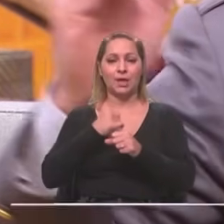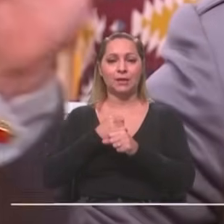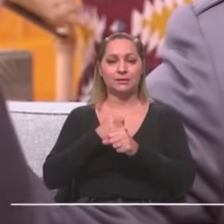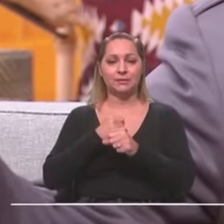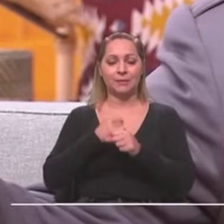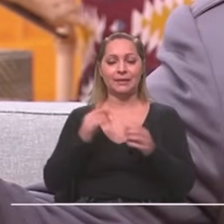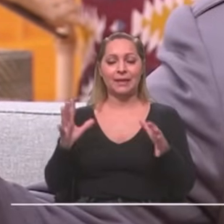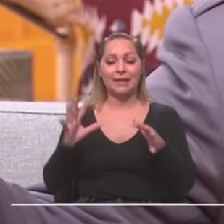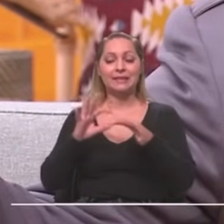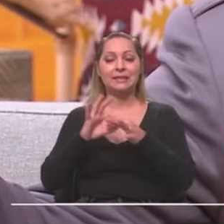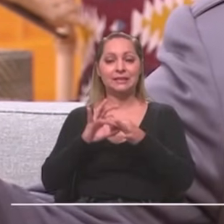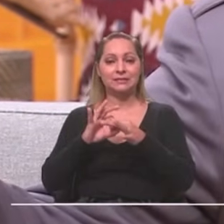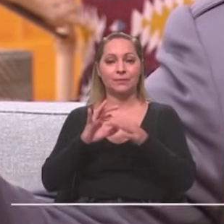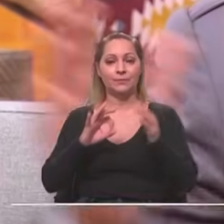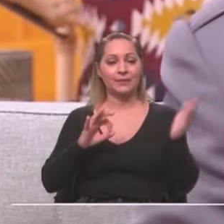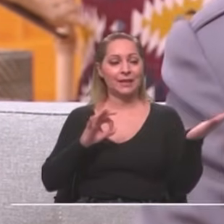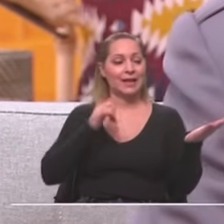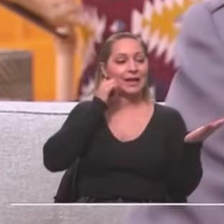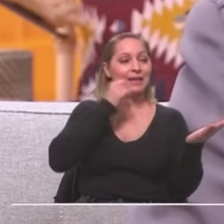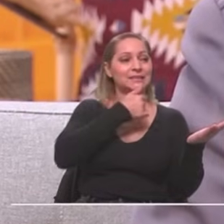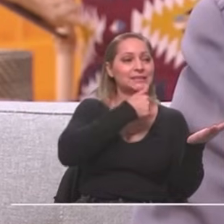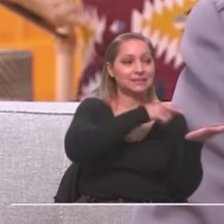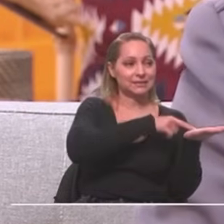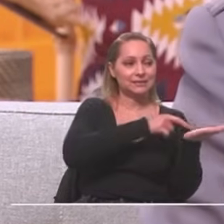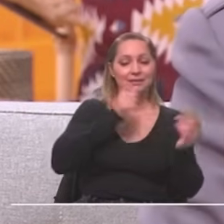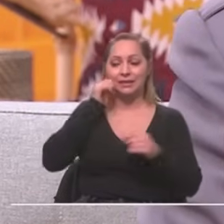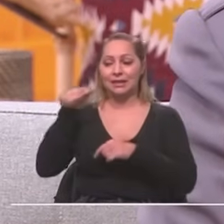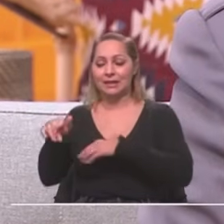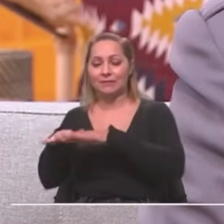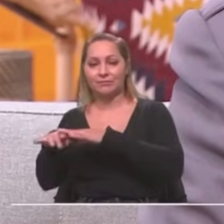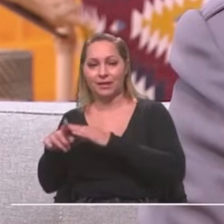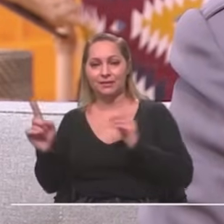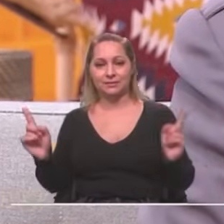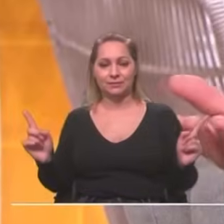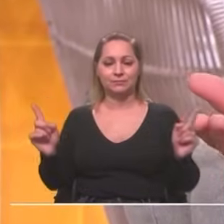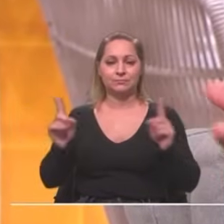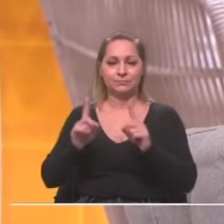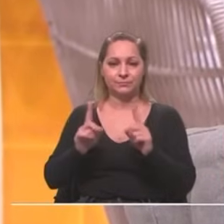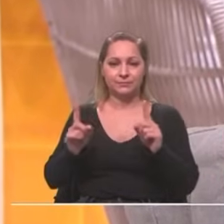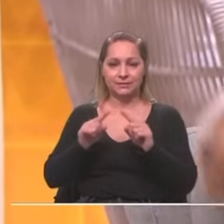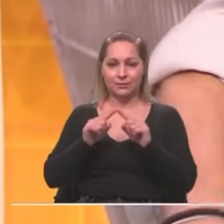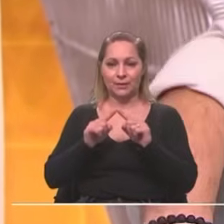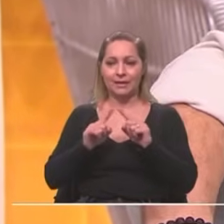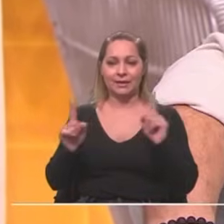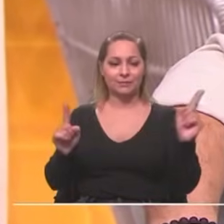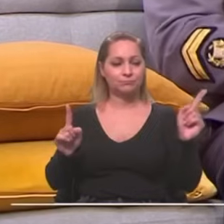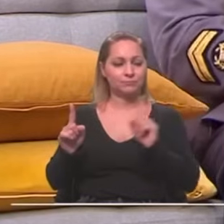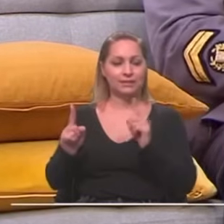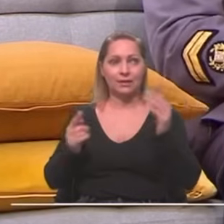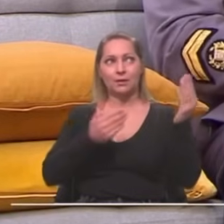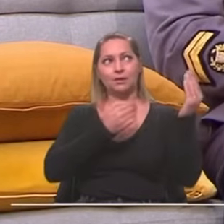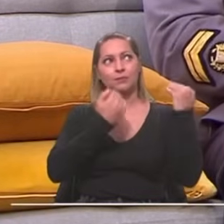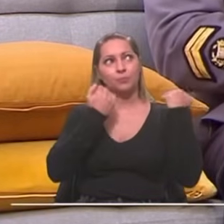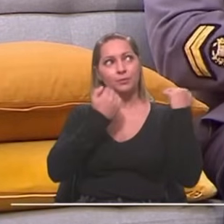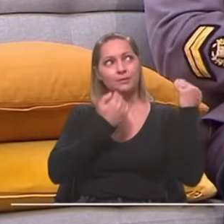ligação entre quem decide e quem vai executar. Serviço administrativo também? Também. Mas tem que